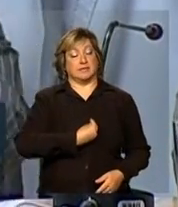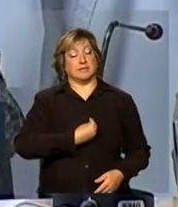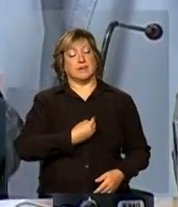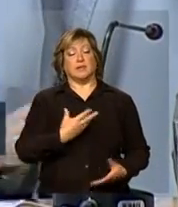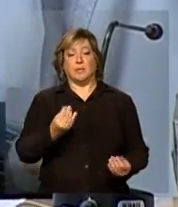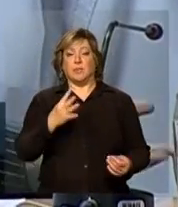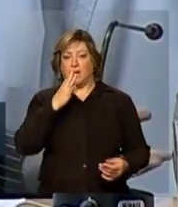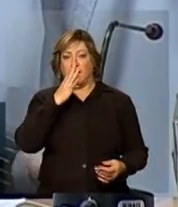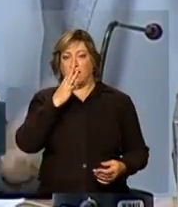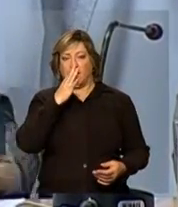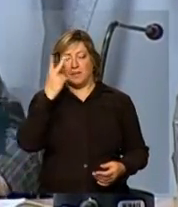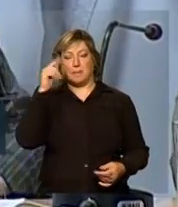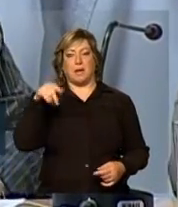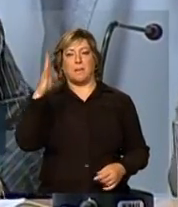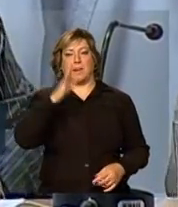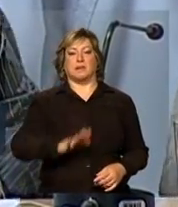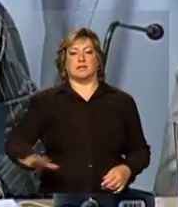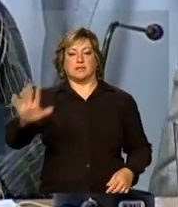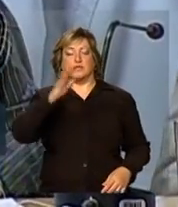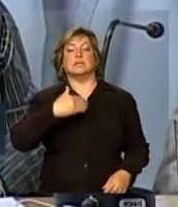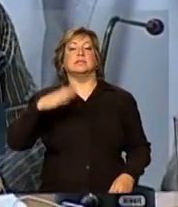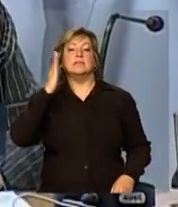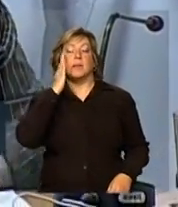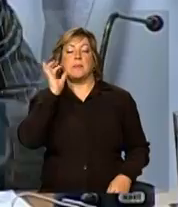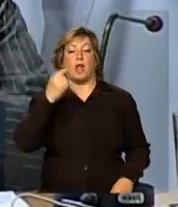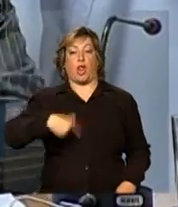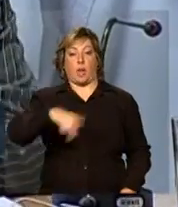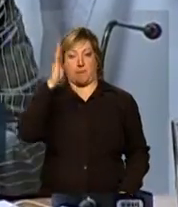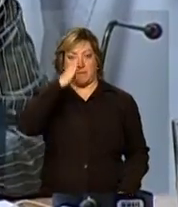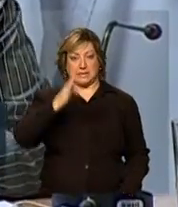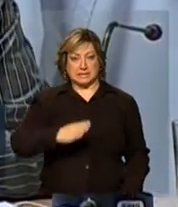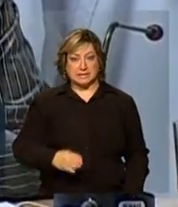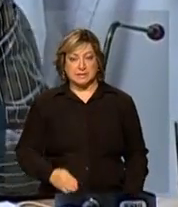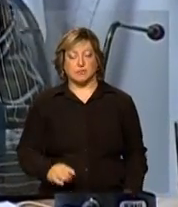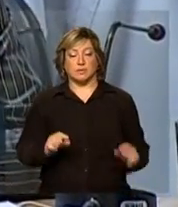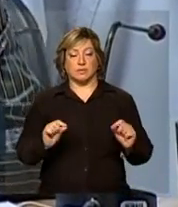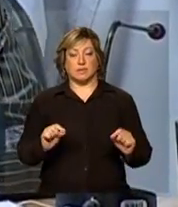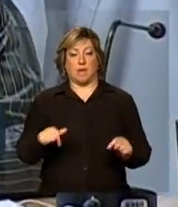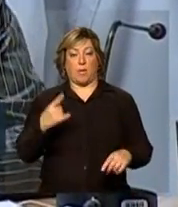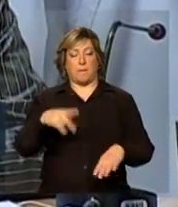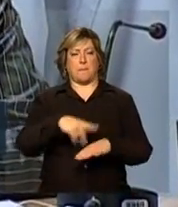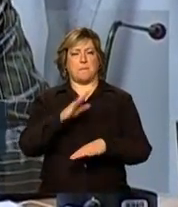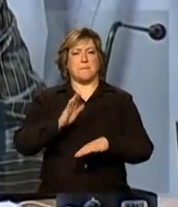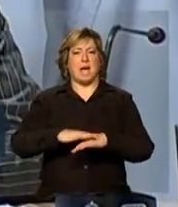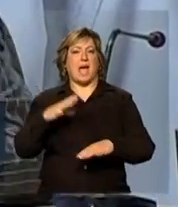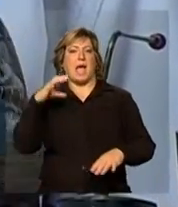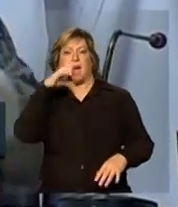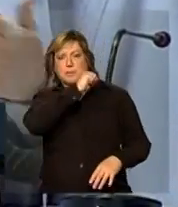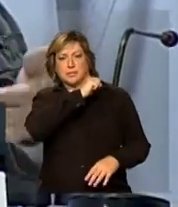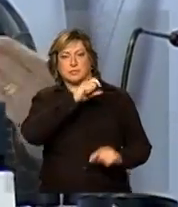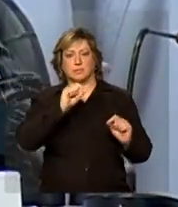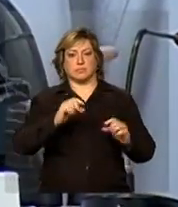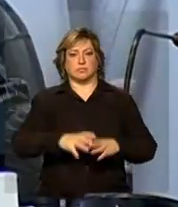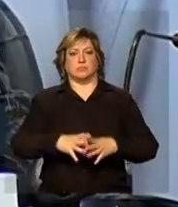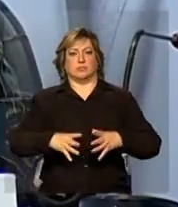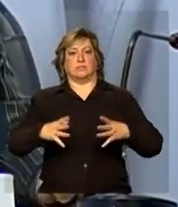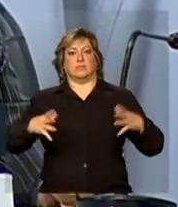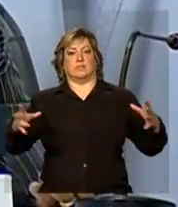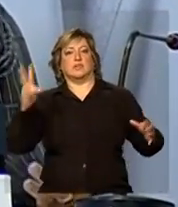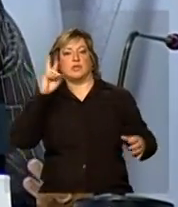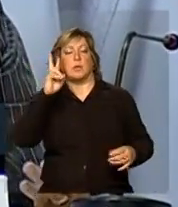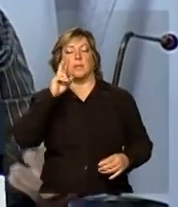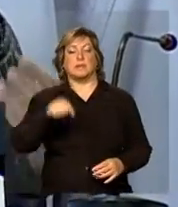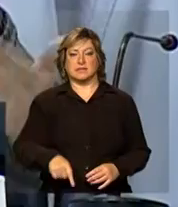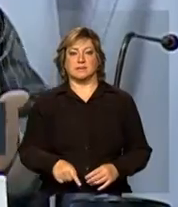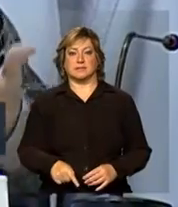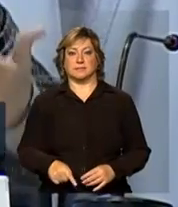agradável, né, para o Brasil. Saber que nós somos, no Brasil, talvez um dos países que mais rapidamente cresce nesse aspecto,